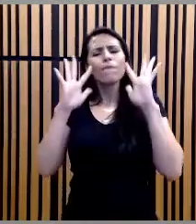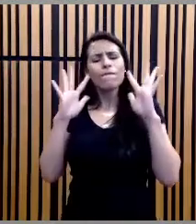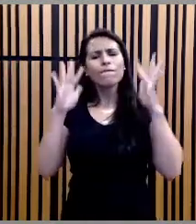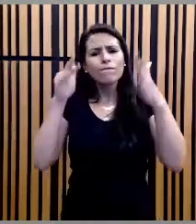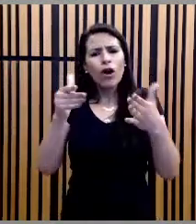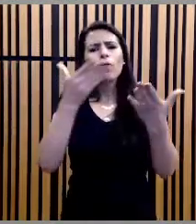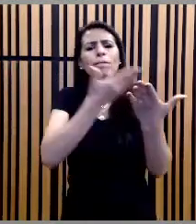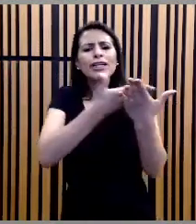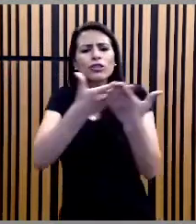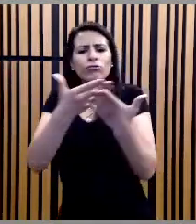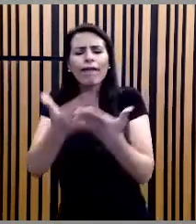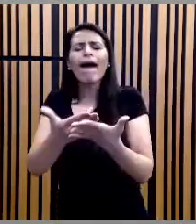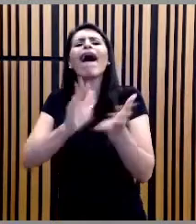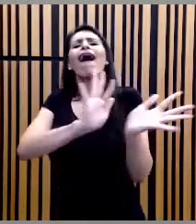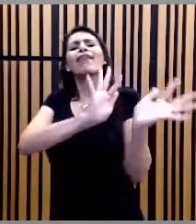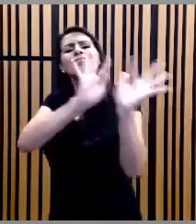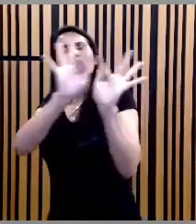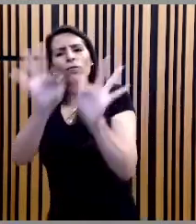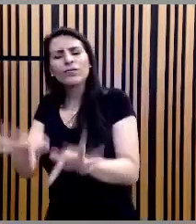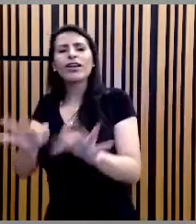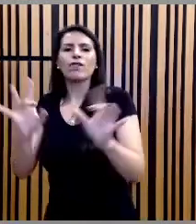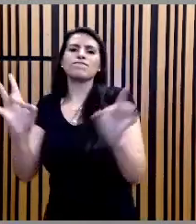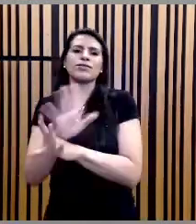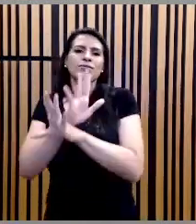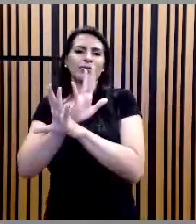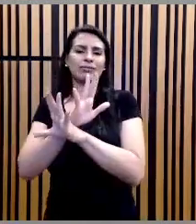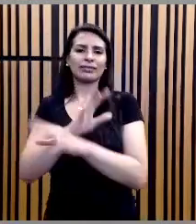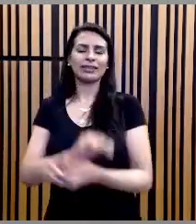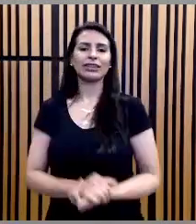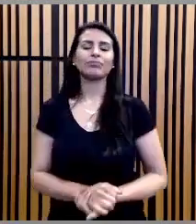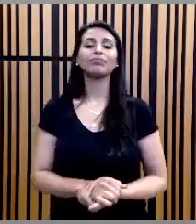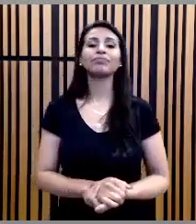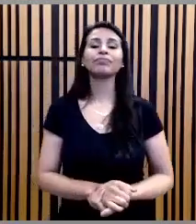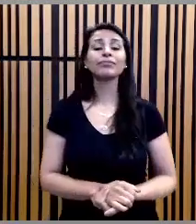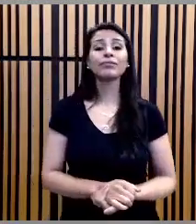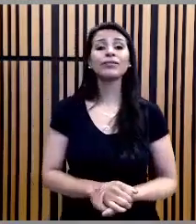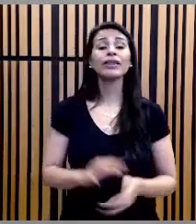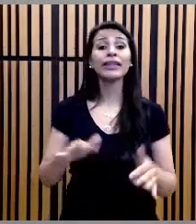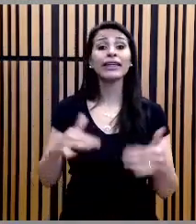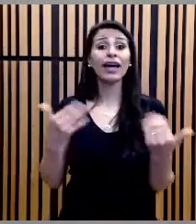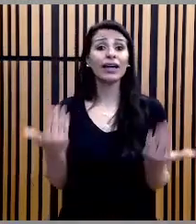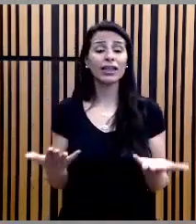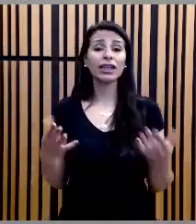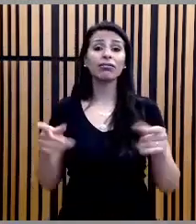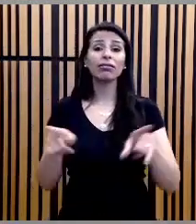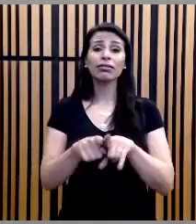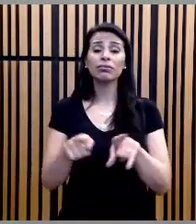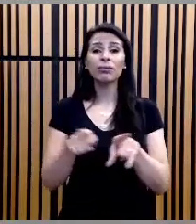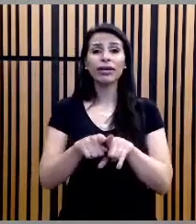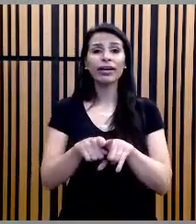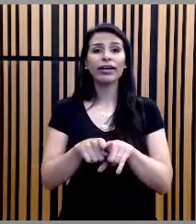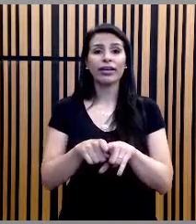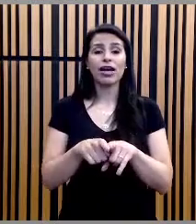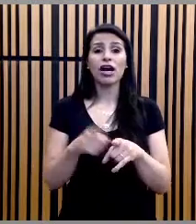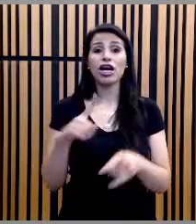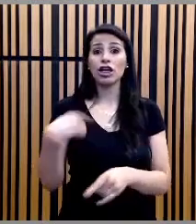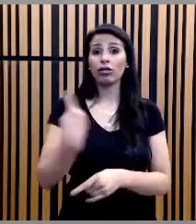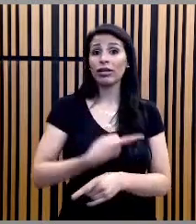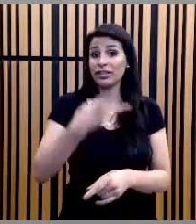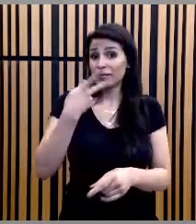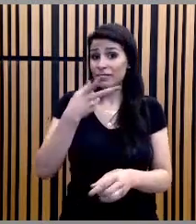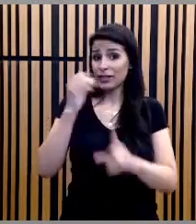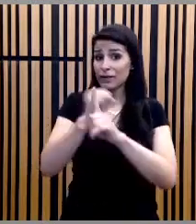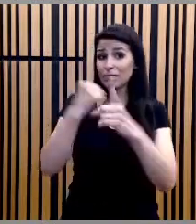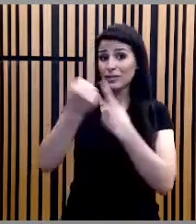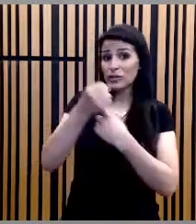se matricular e ir do início ao fim. Daqui a pouco, né, pessoal, a gente está falando aí, de uma sociedade que vive